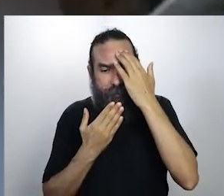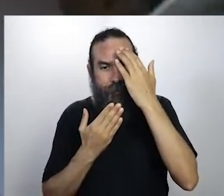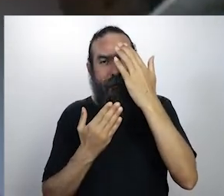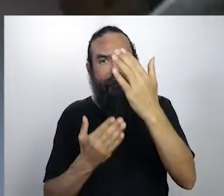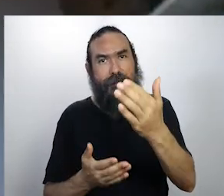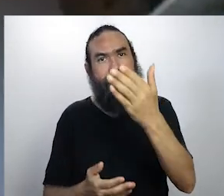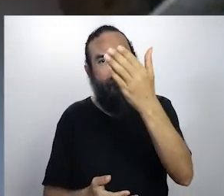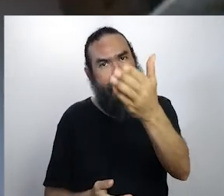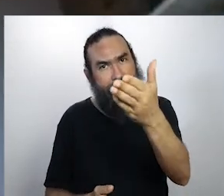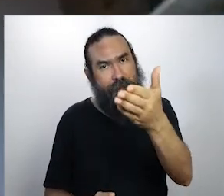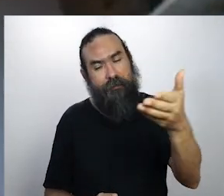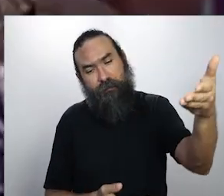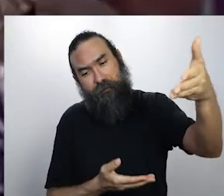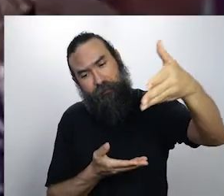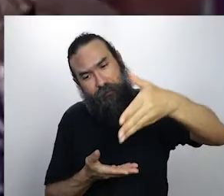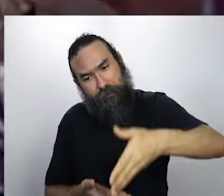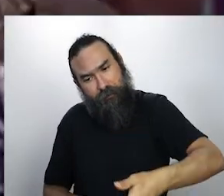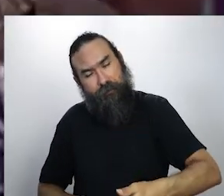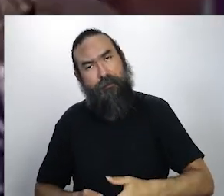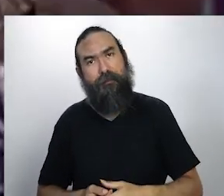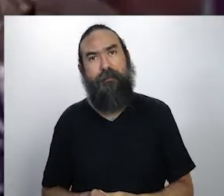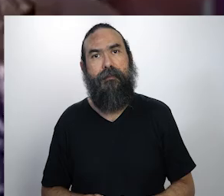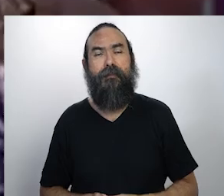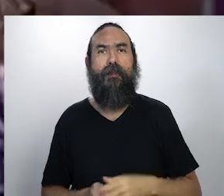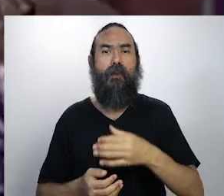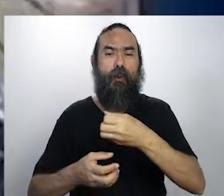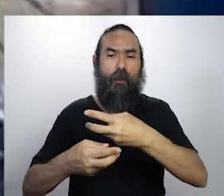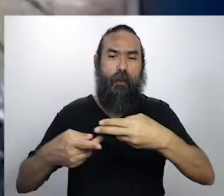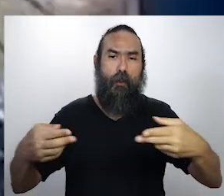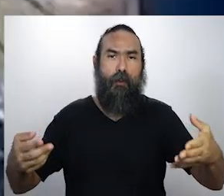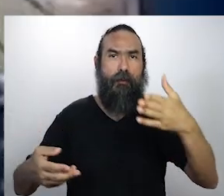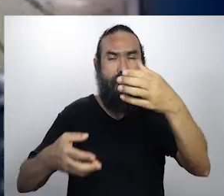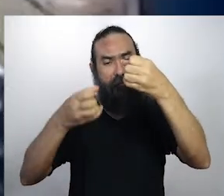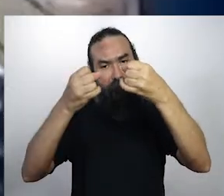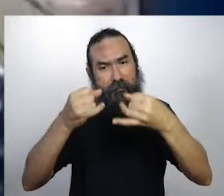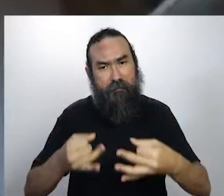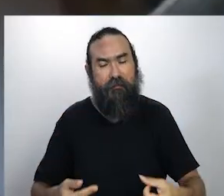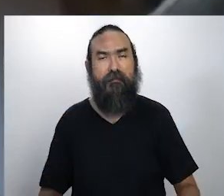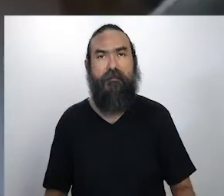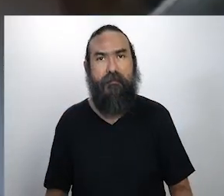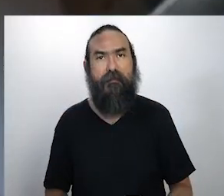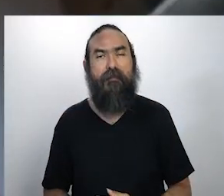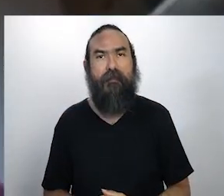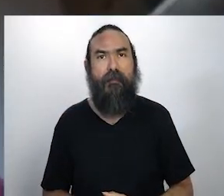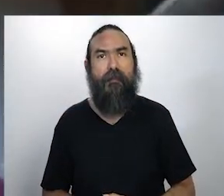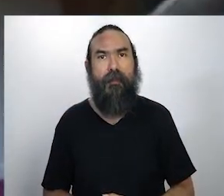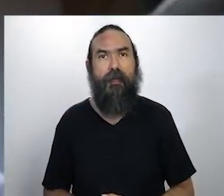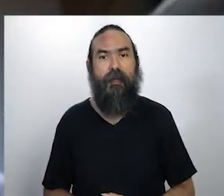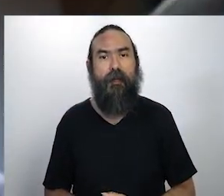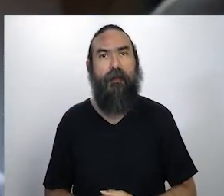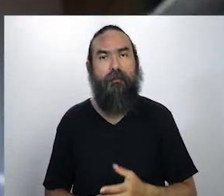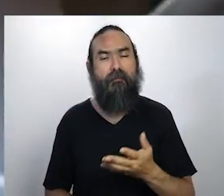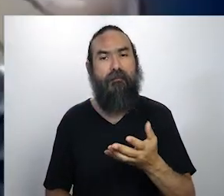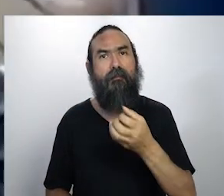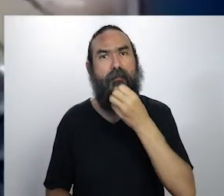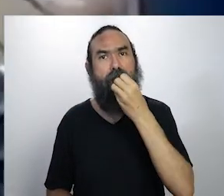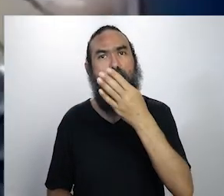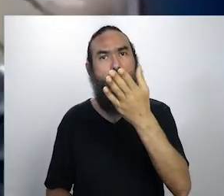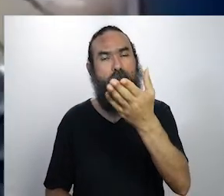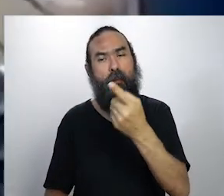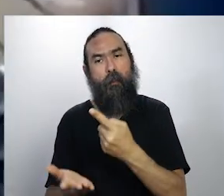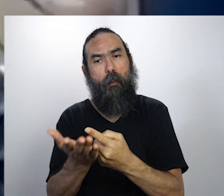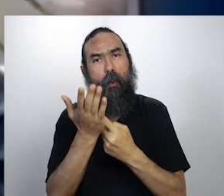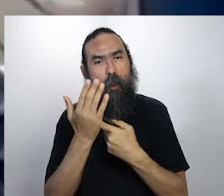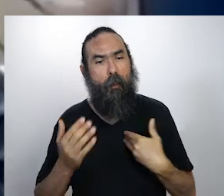Obrigada, muito obrigada pela sua participação, pelas coisas que você traz, por compartilhar